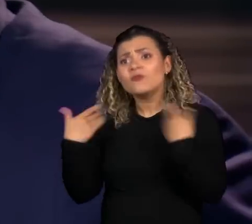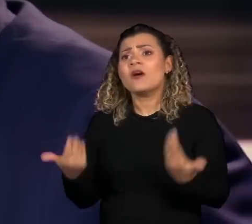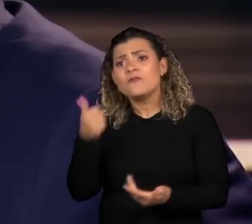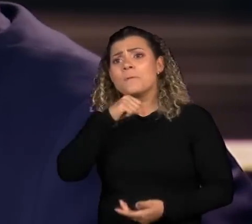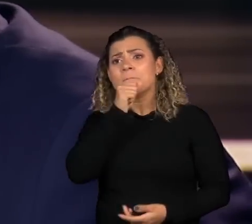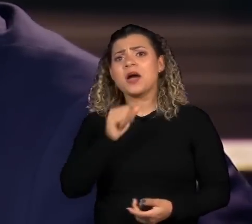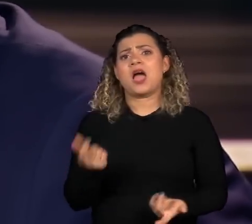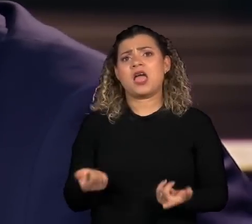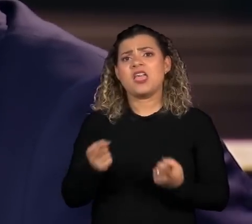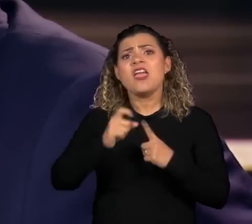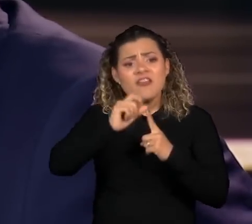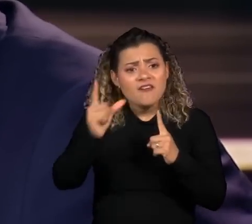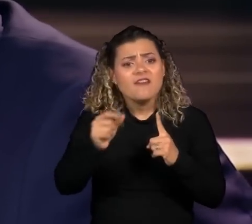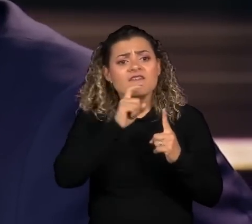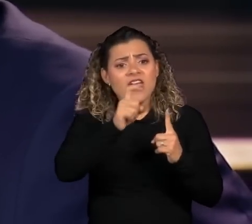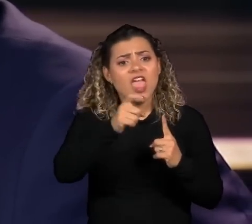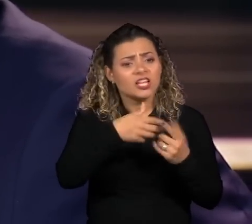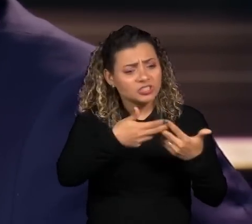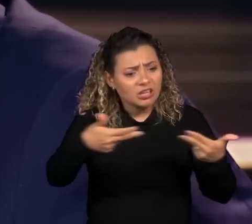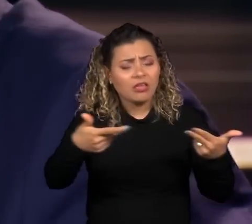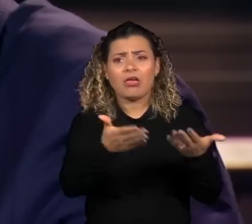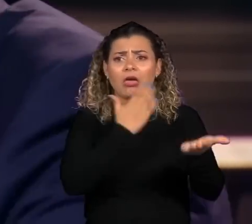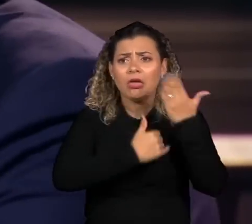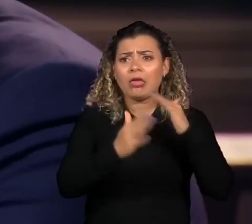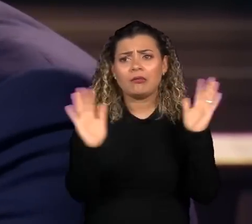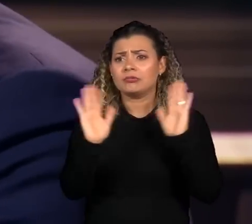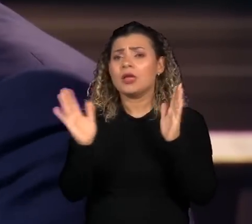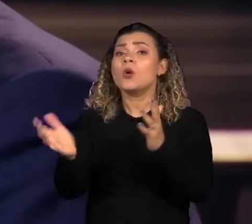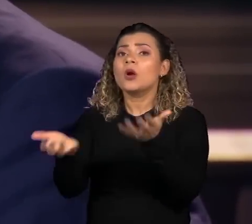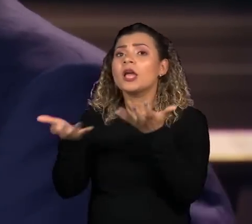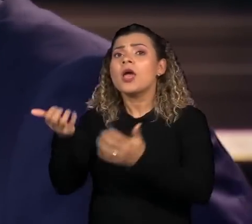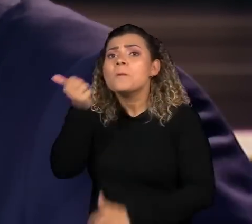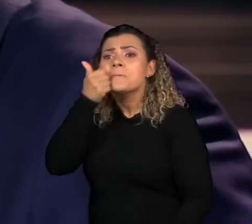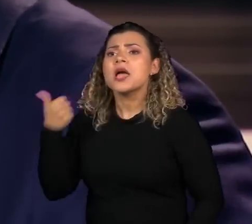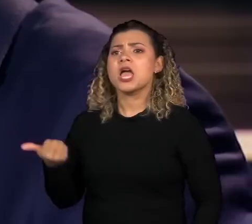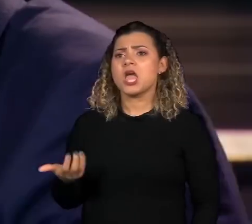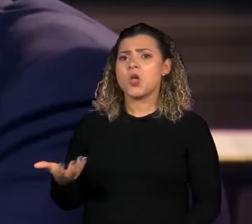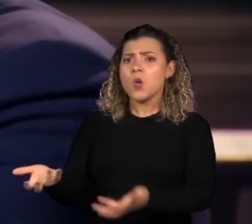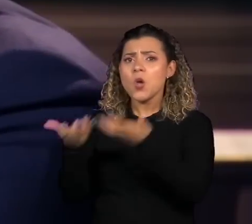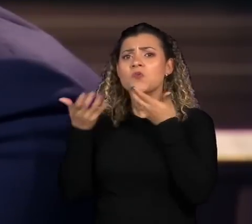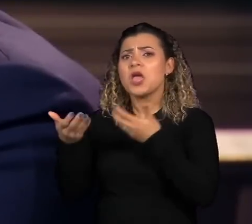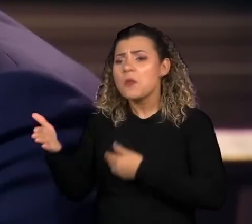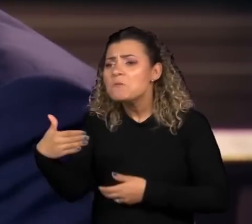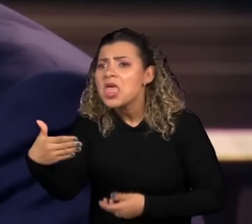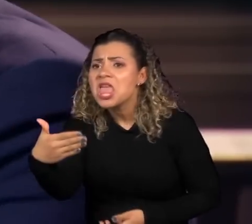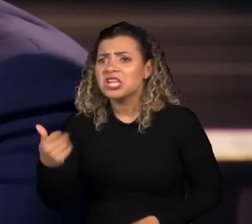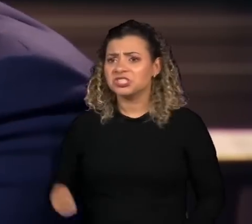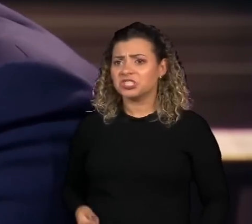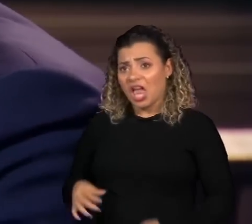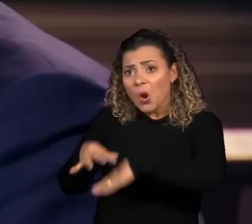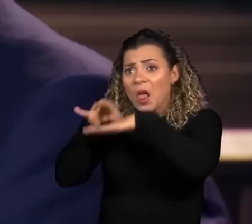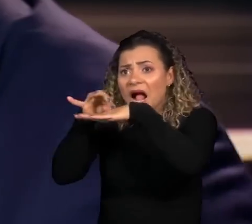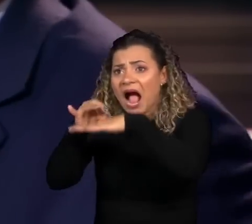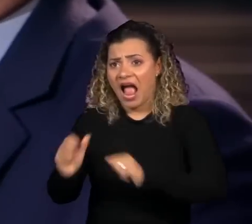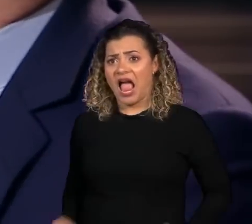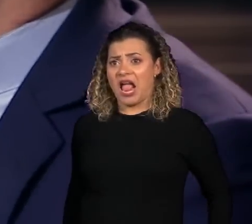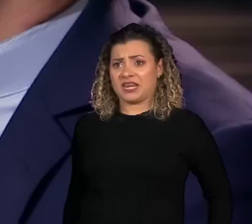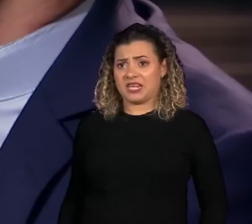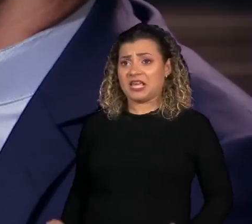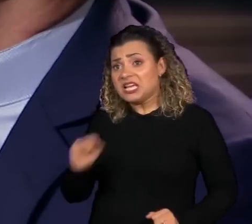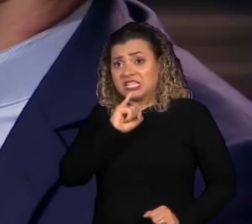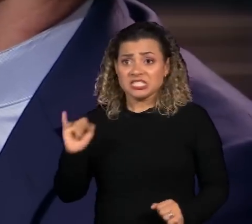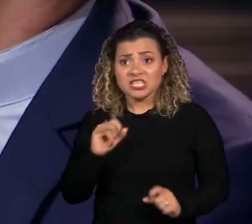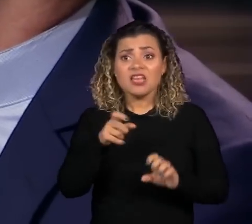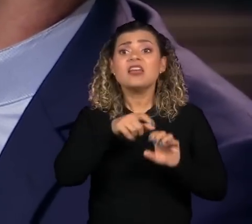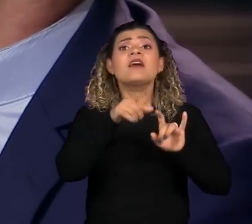mandar eu comer verdura. Porque eu quero pão, eu quero peixe, eu quero carne. Se fosse para